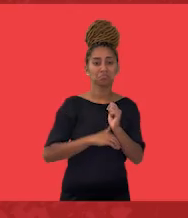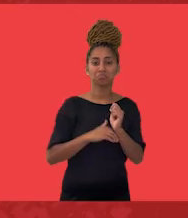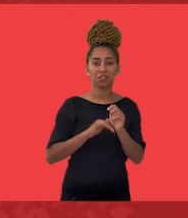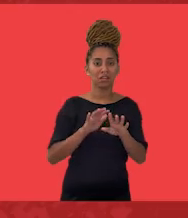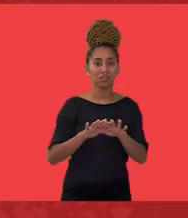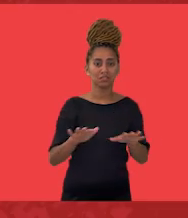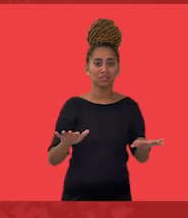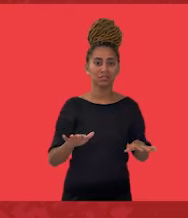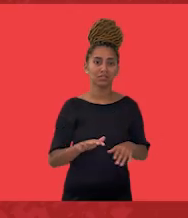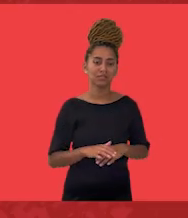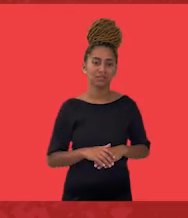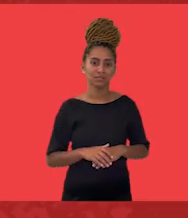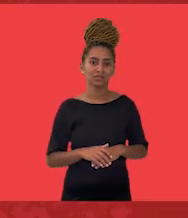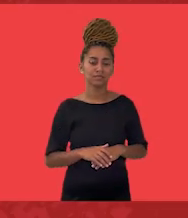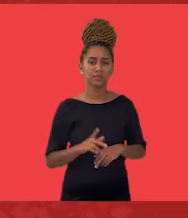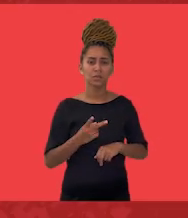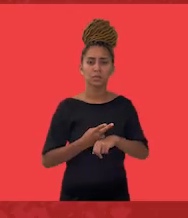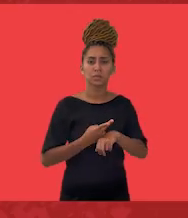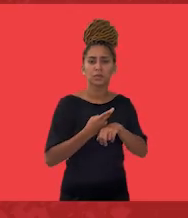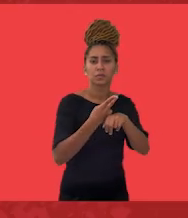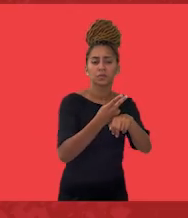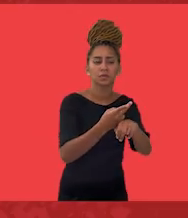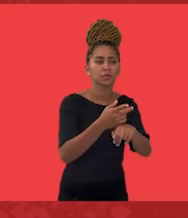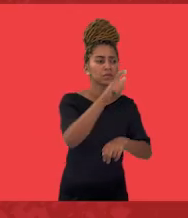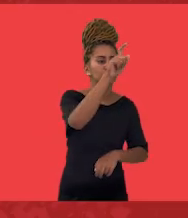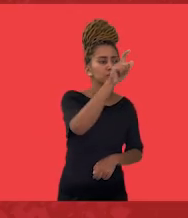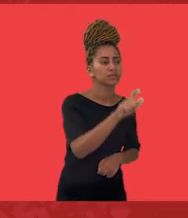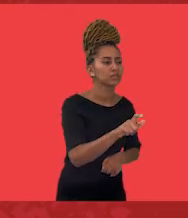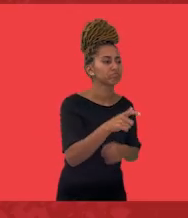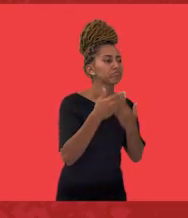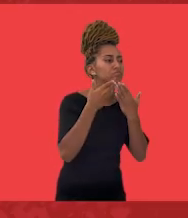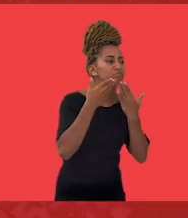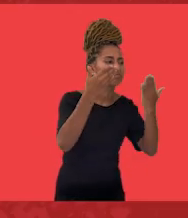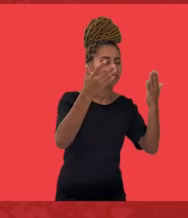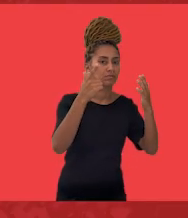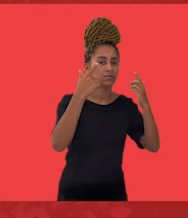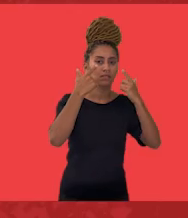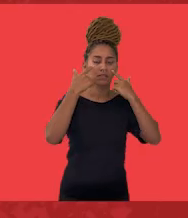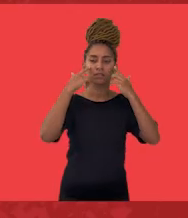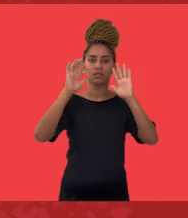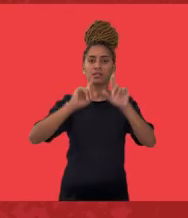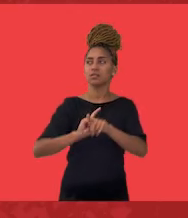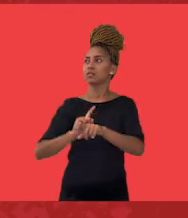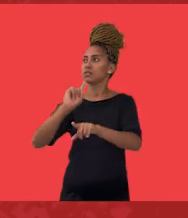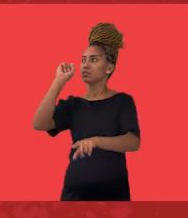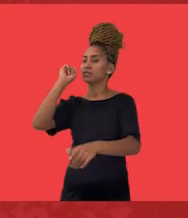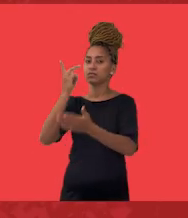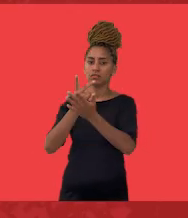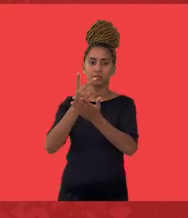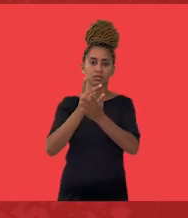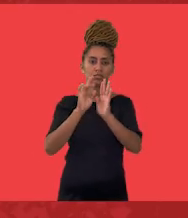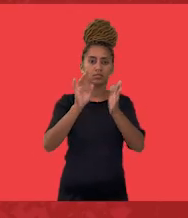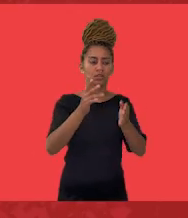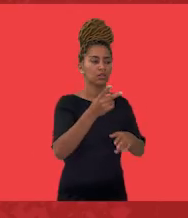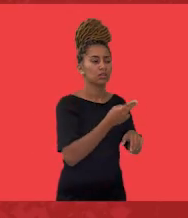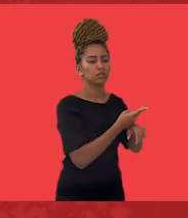Eu gosto é de deglutir a ilusão platônica da espera, saborear intuitiva o